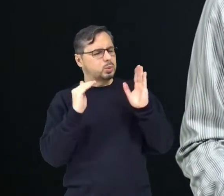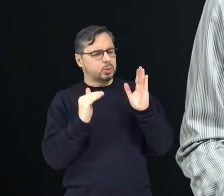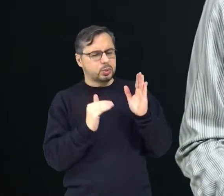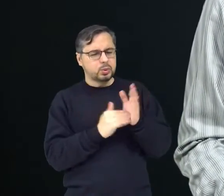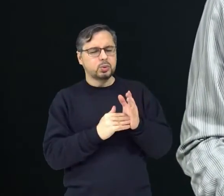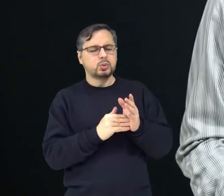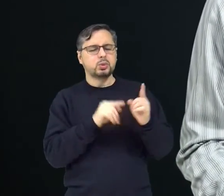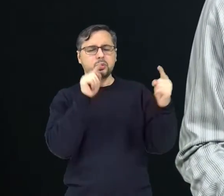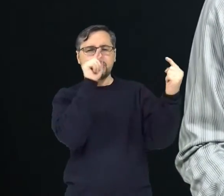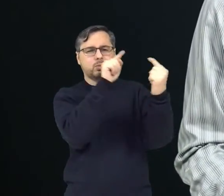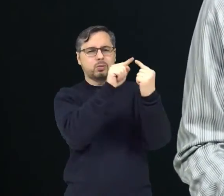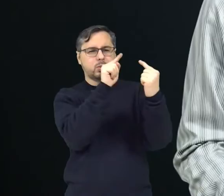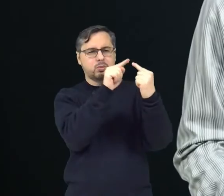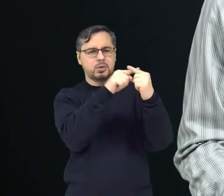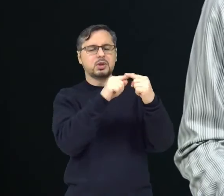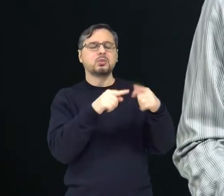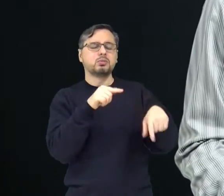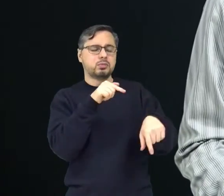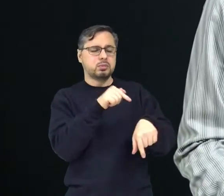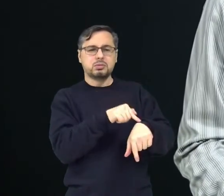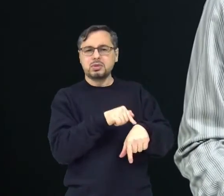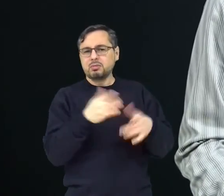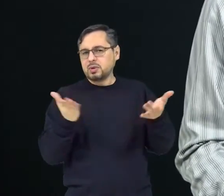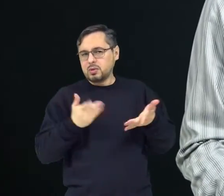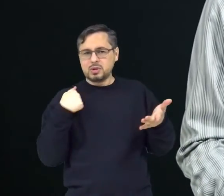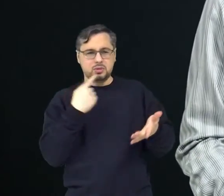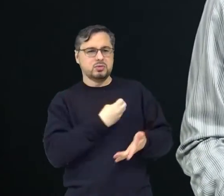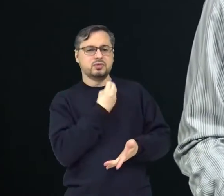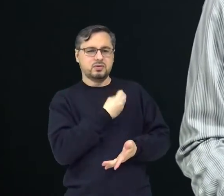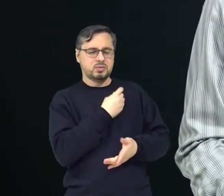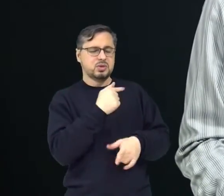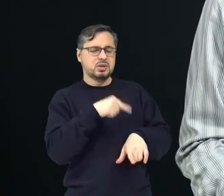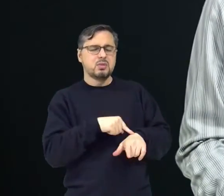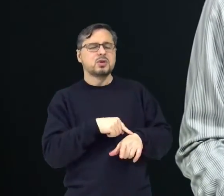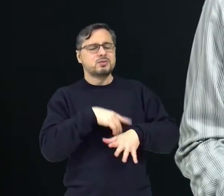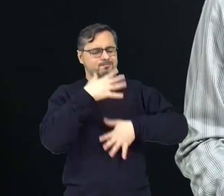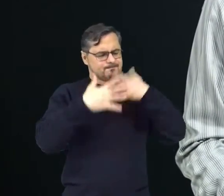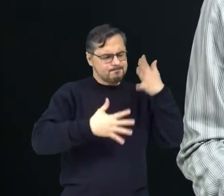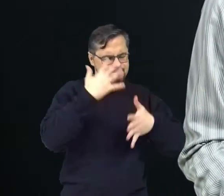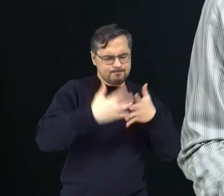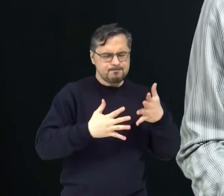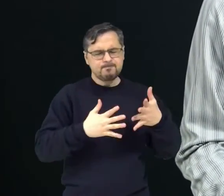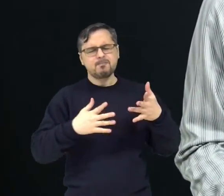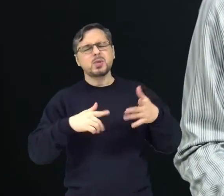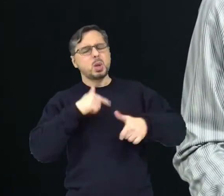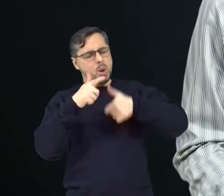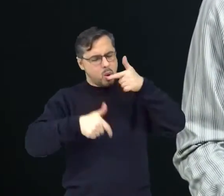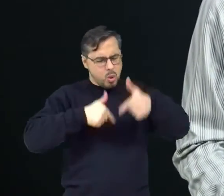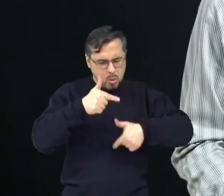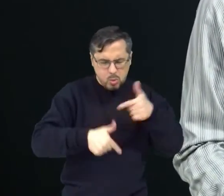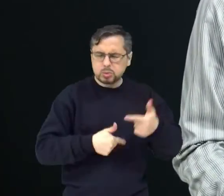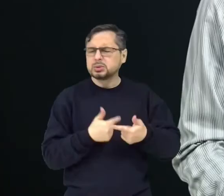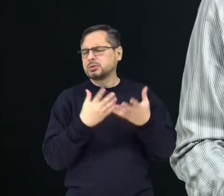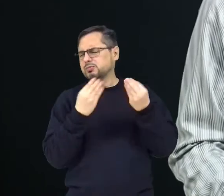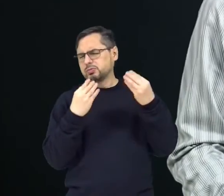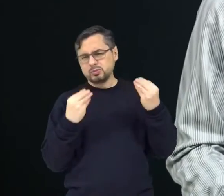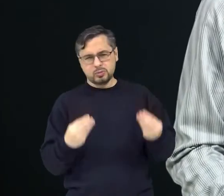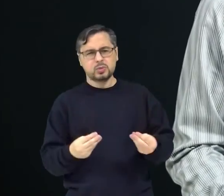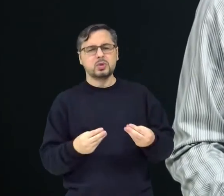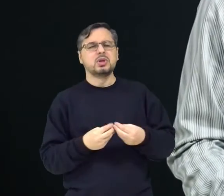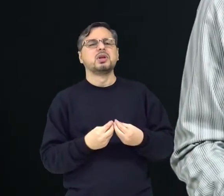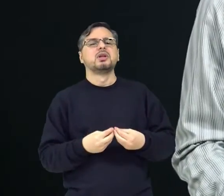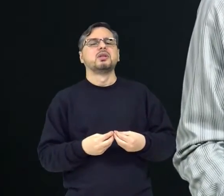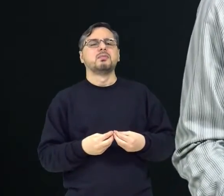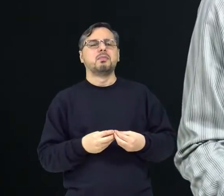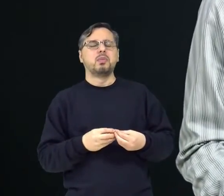de pandemia, um tempo de tempestades, um tempo de comoção, um tempo de lutas e lutas tremendas, um pouco